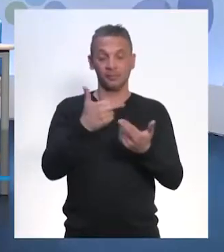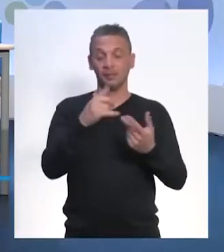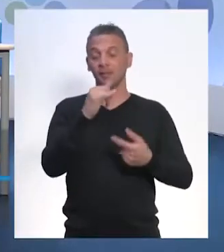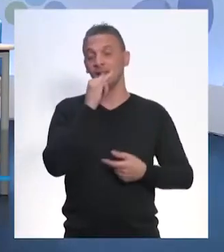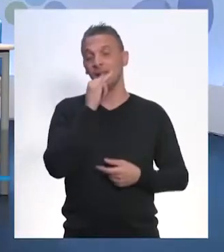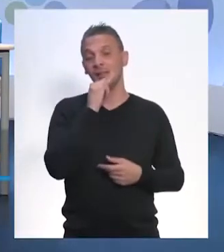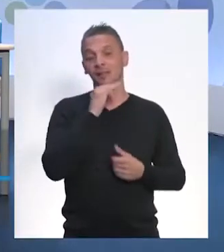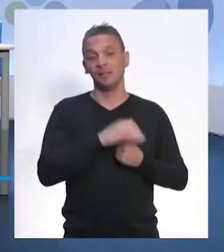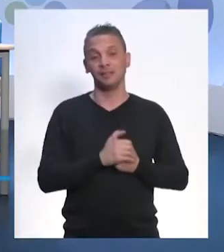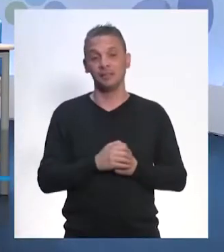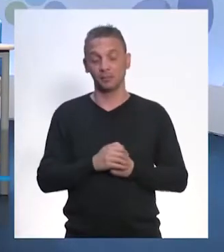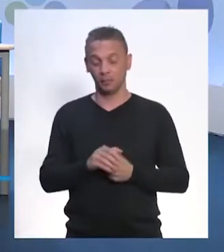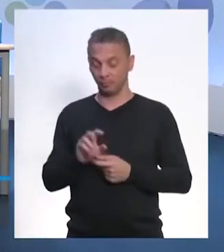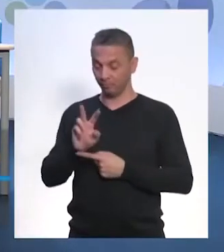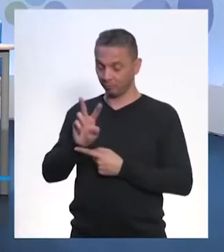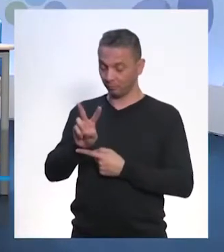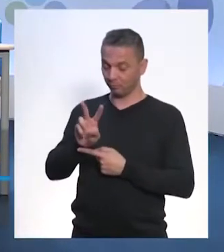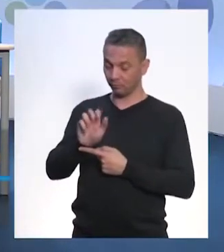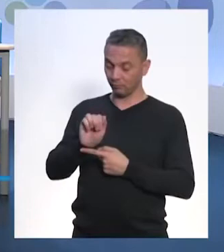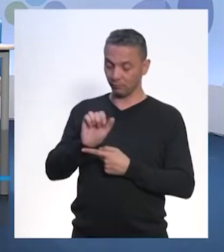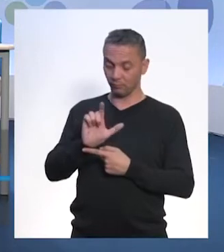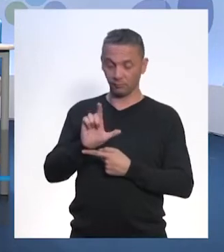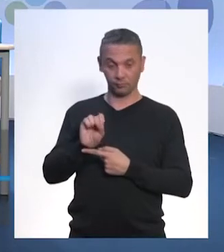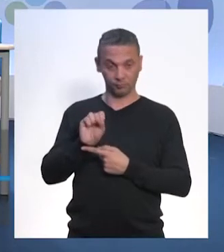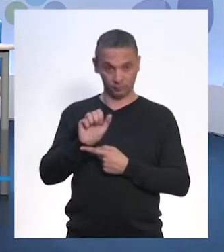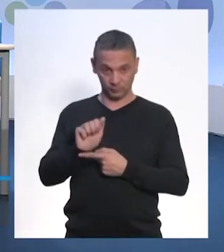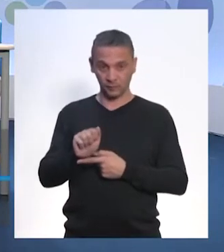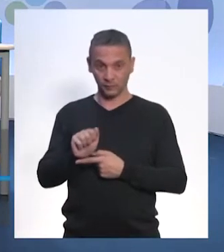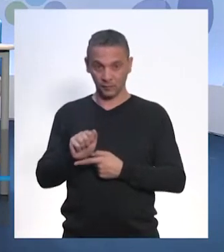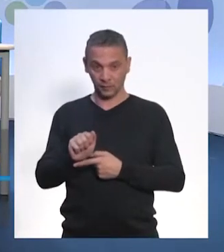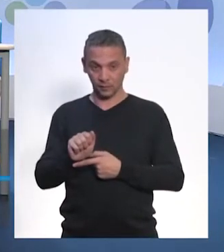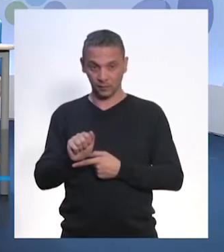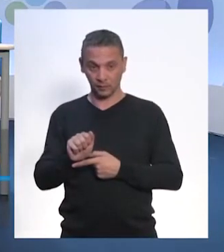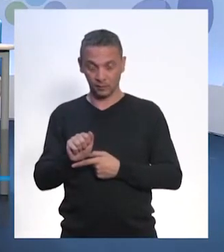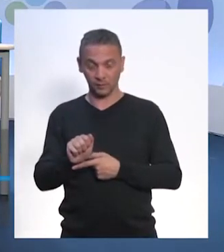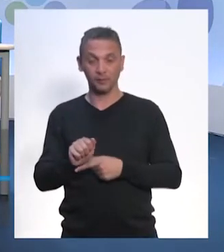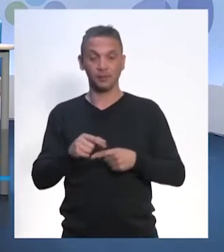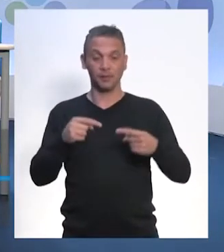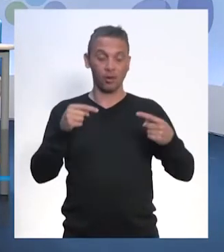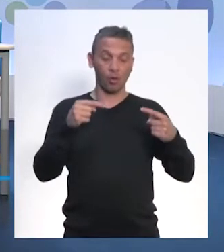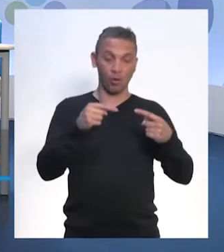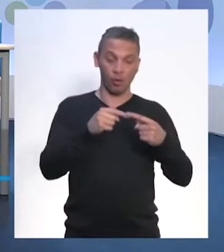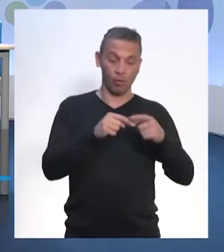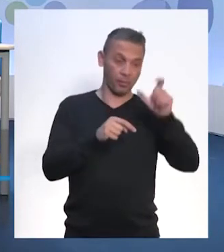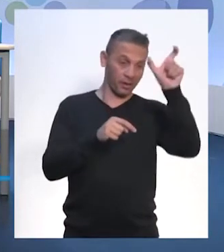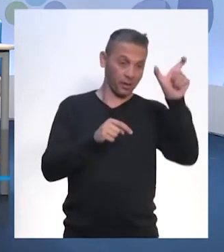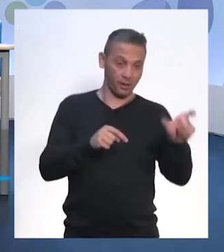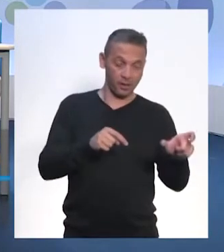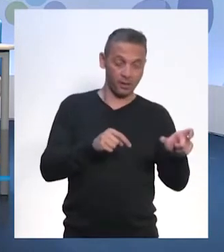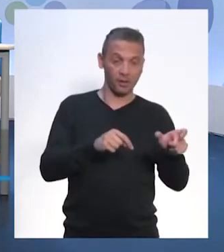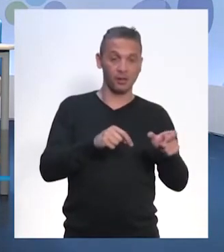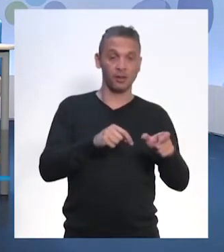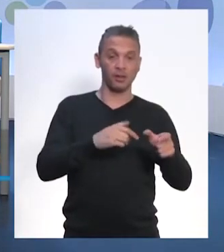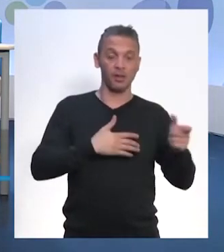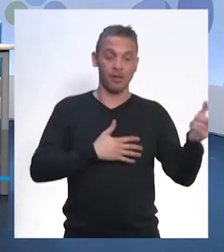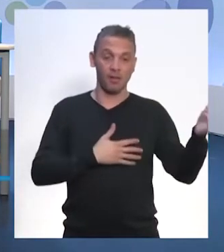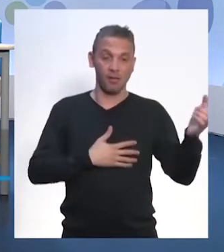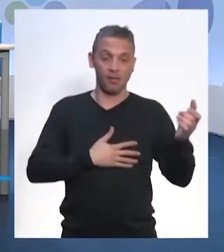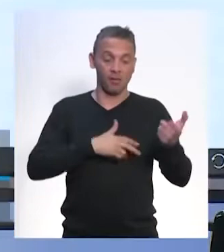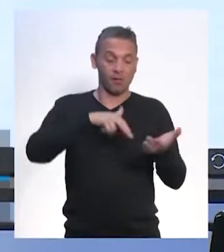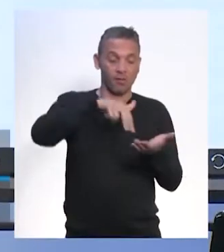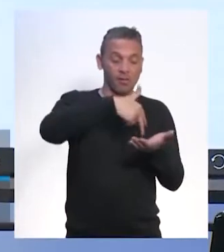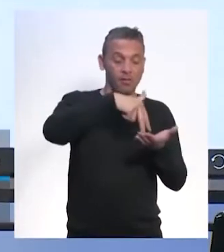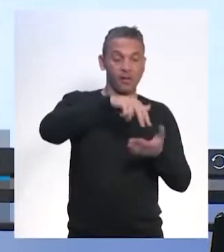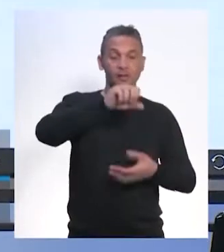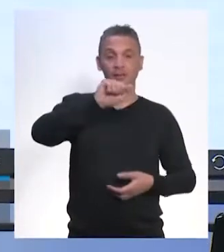supor, a valsa, né, ela já faz parte aí da modalidade, quando a gente fala de valsa, modalidade de dança de salão.